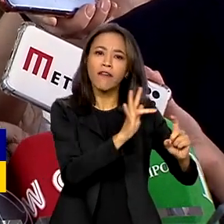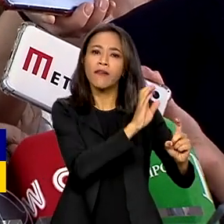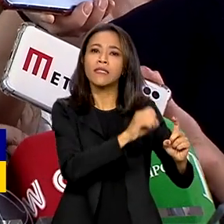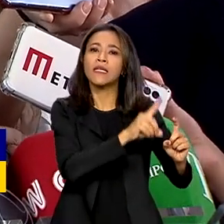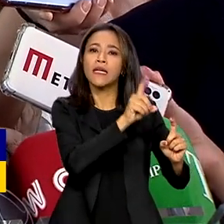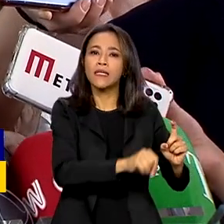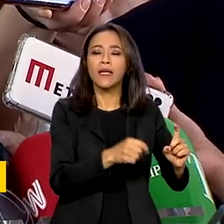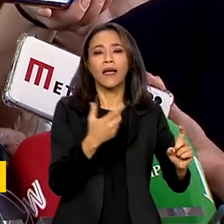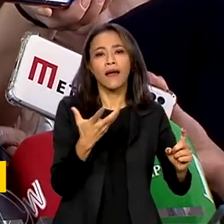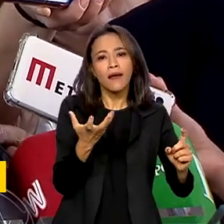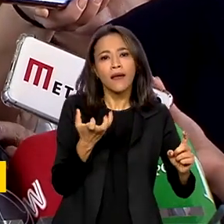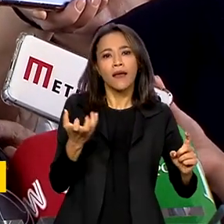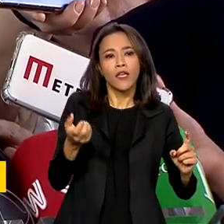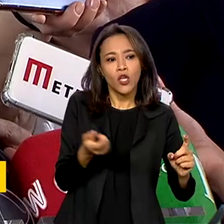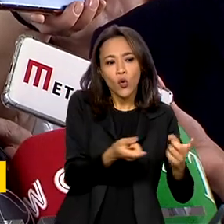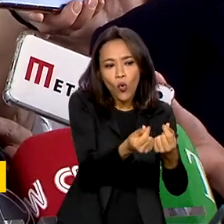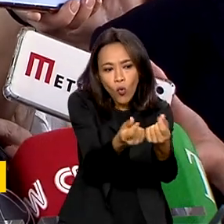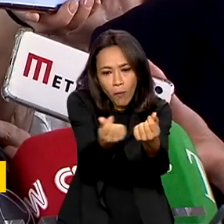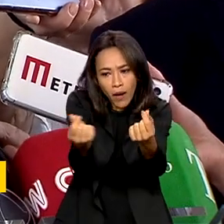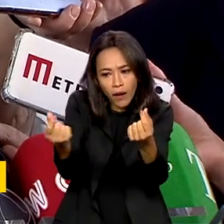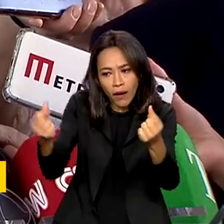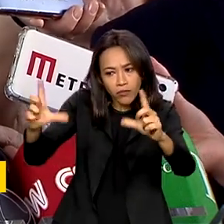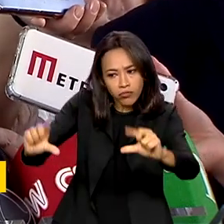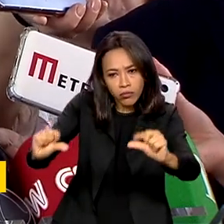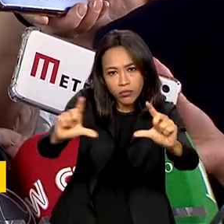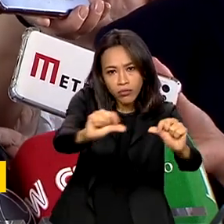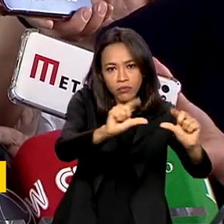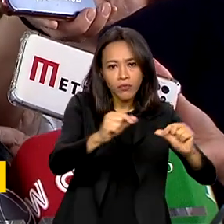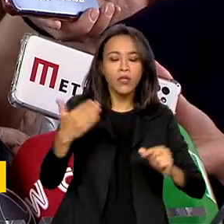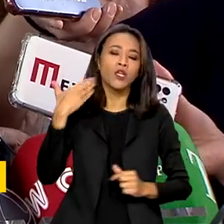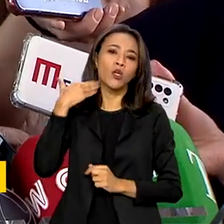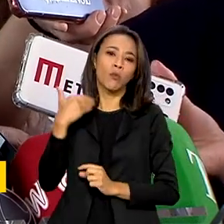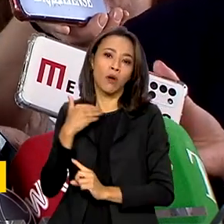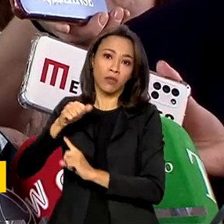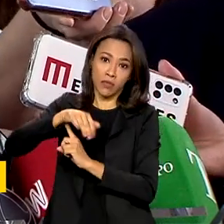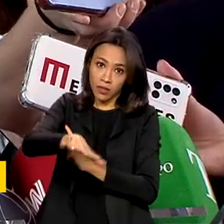mercado possa colocar os preços da maneira adequada e que o Banco Central possa sancionar essa redução de juros.